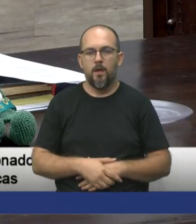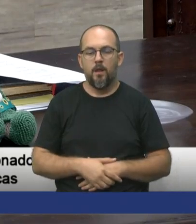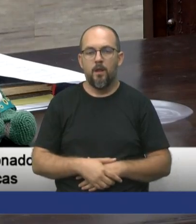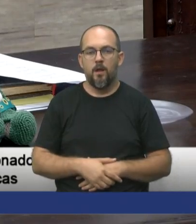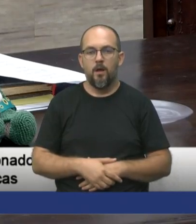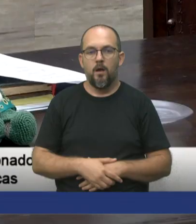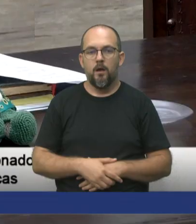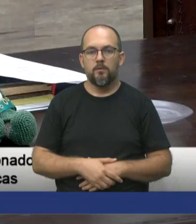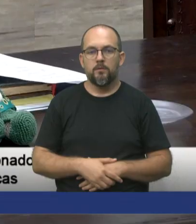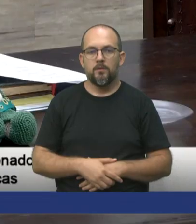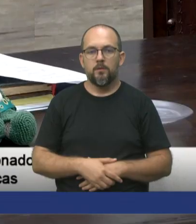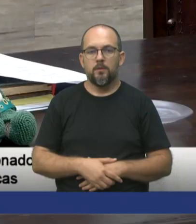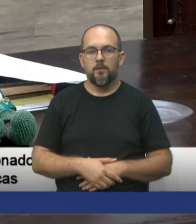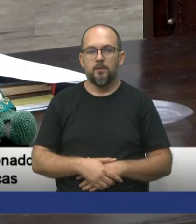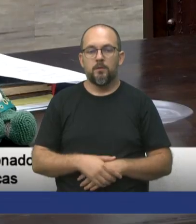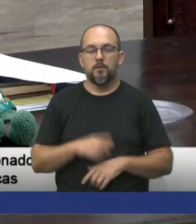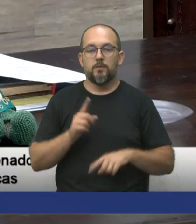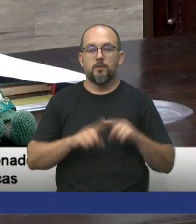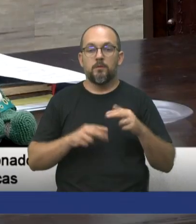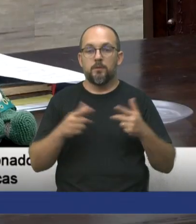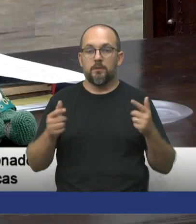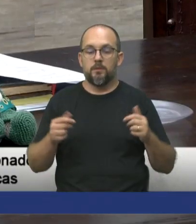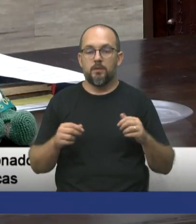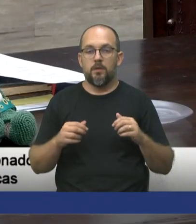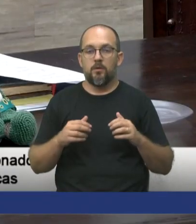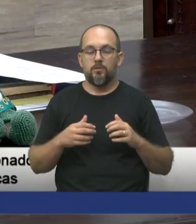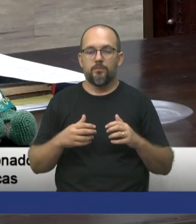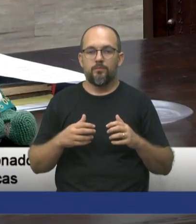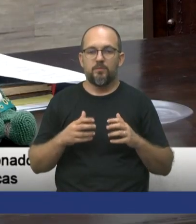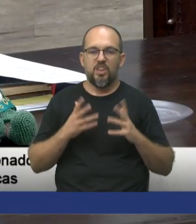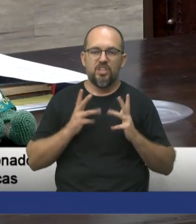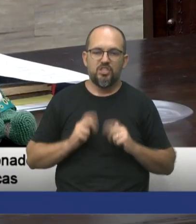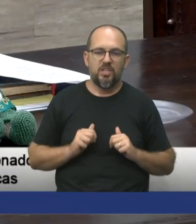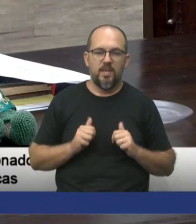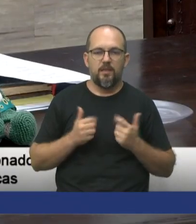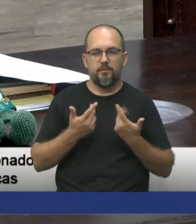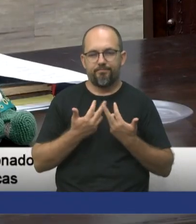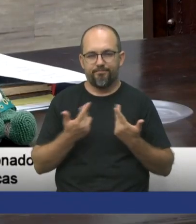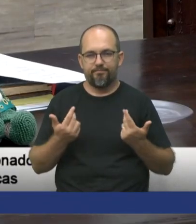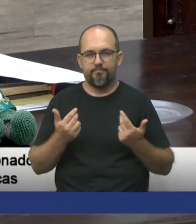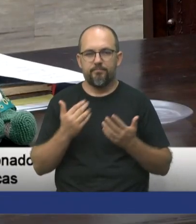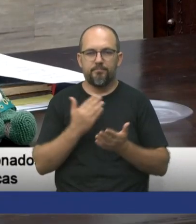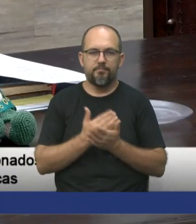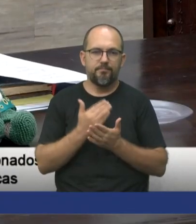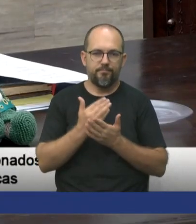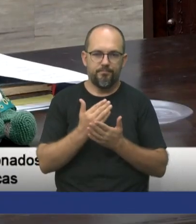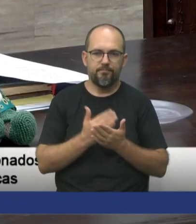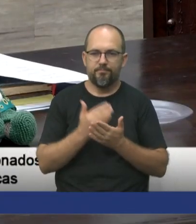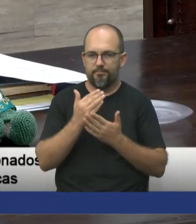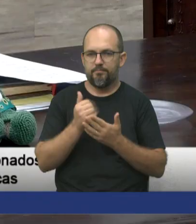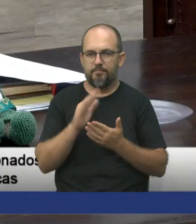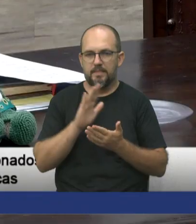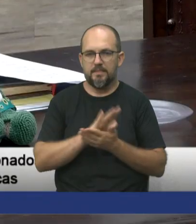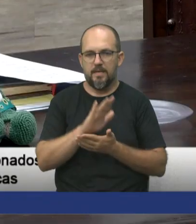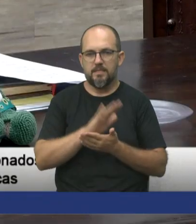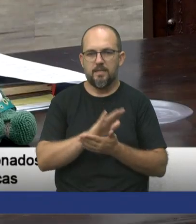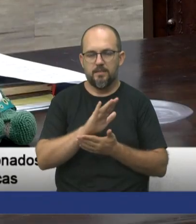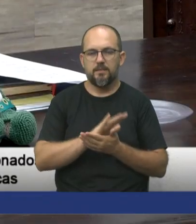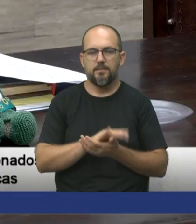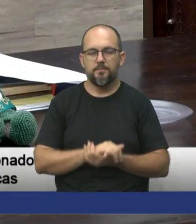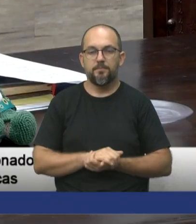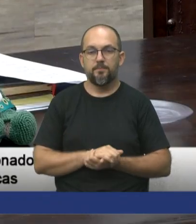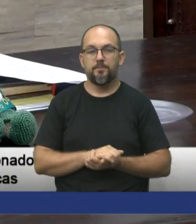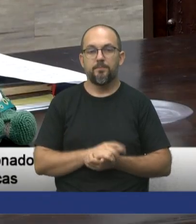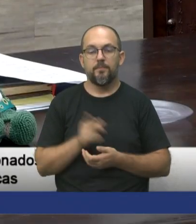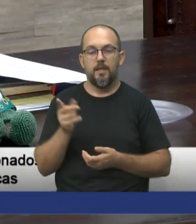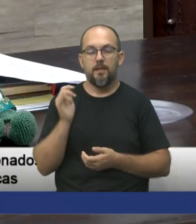de material de higiene, tudo é mais acentuado, né? Ela